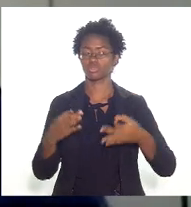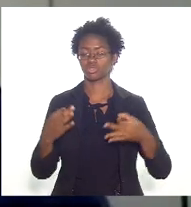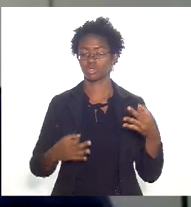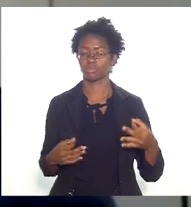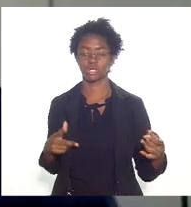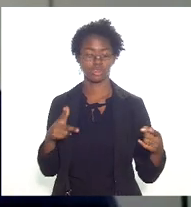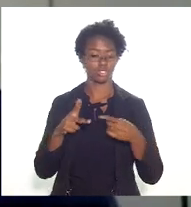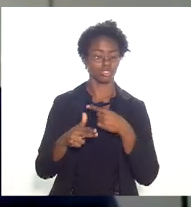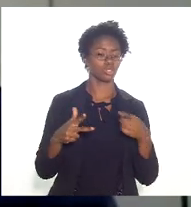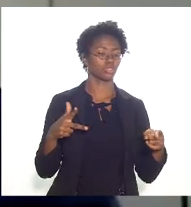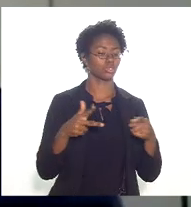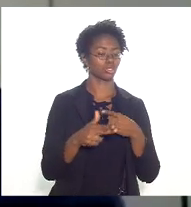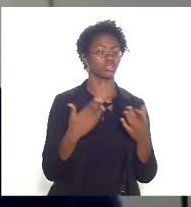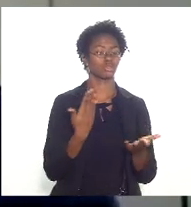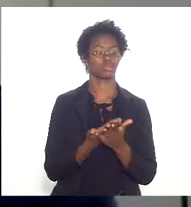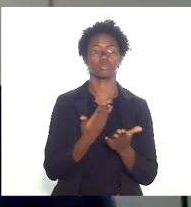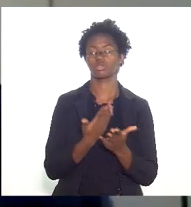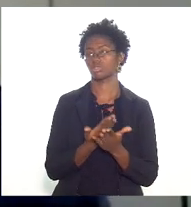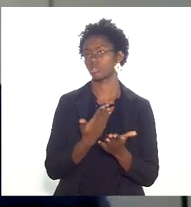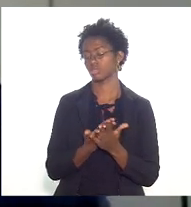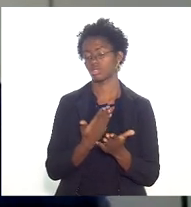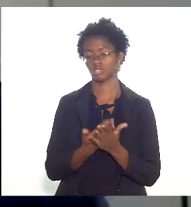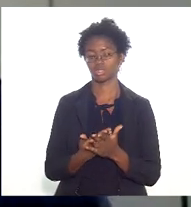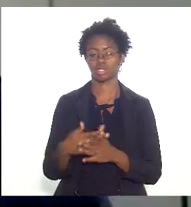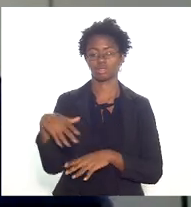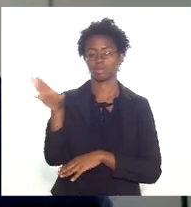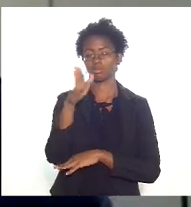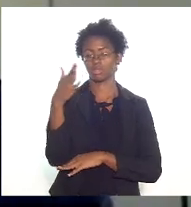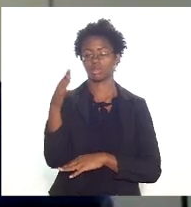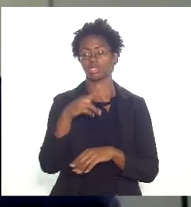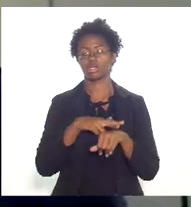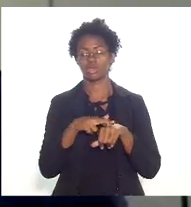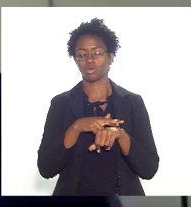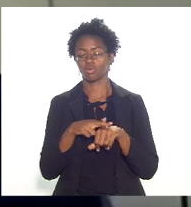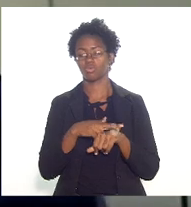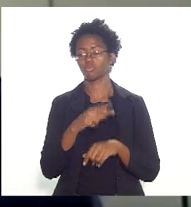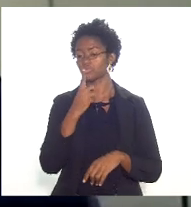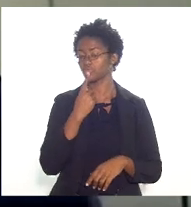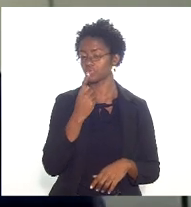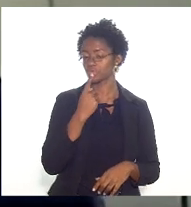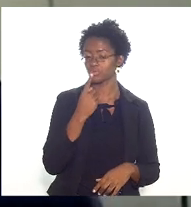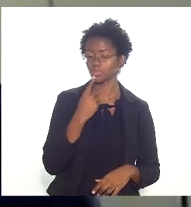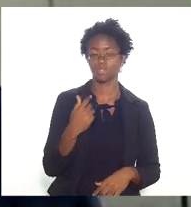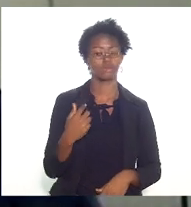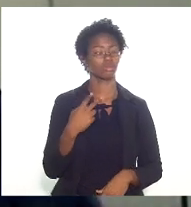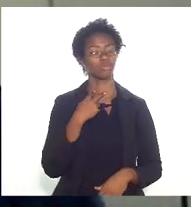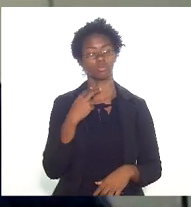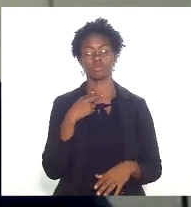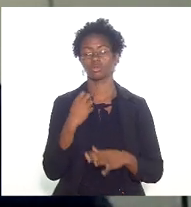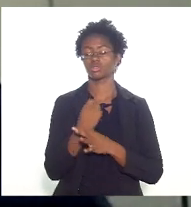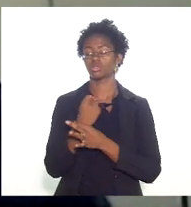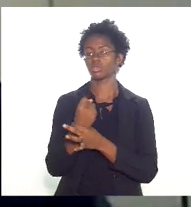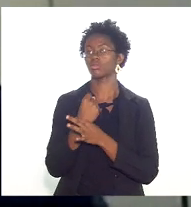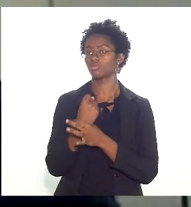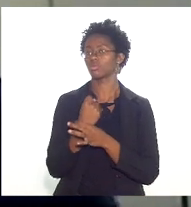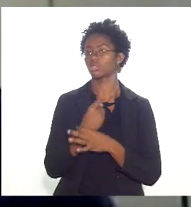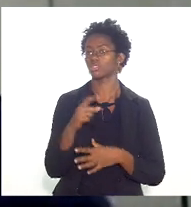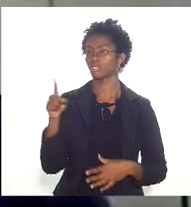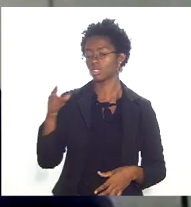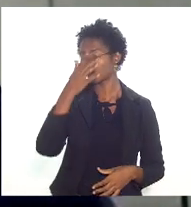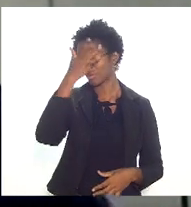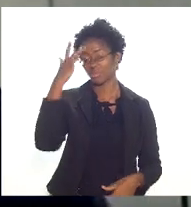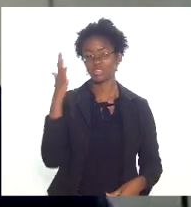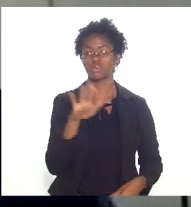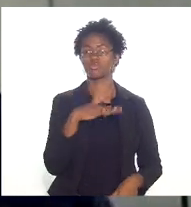aulas sejam interrompidas quando estão na bandeira roxa Como estão a bandeira vermelha não Considero que defender que a escola funcione quando as pessoas estão